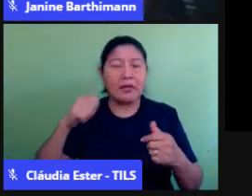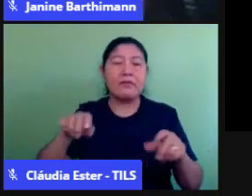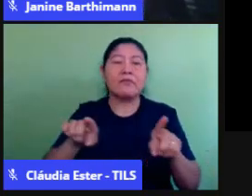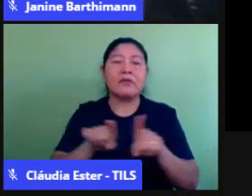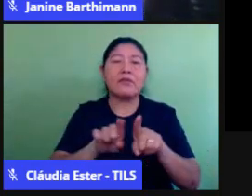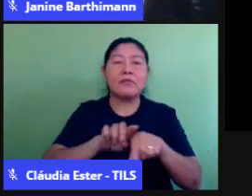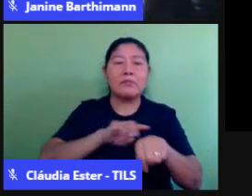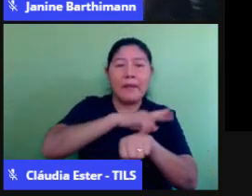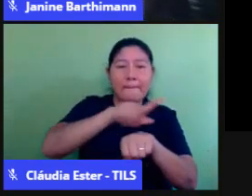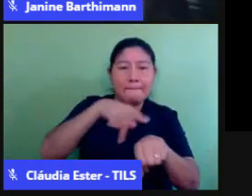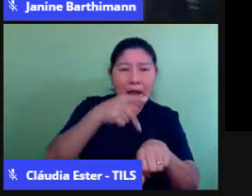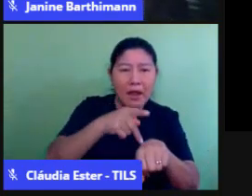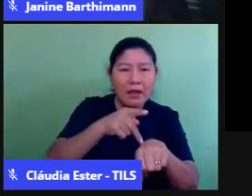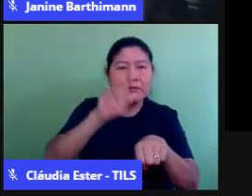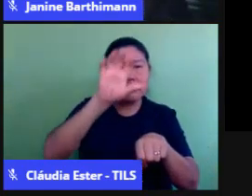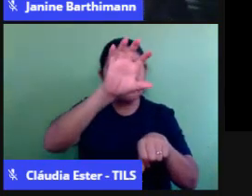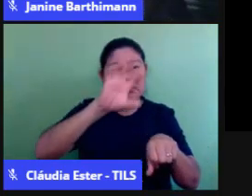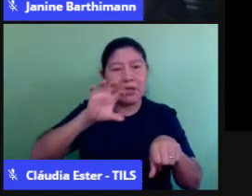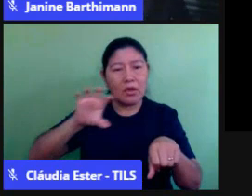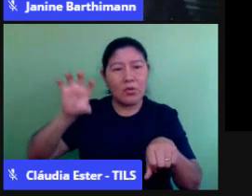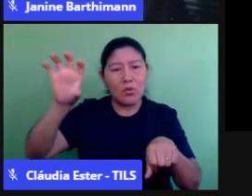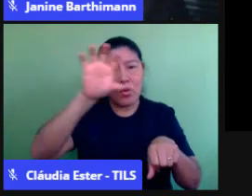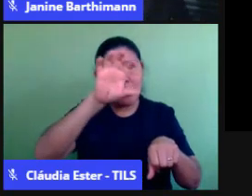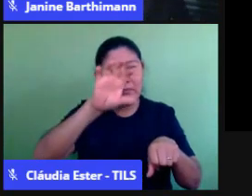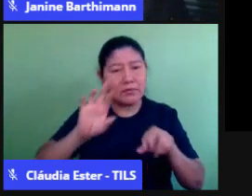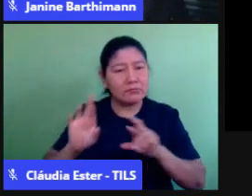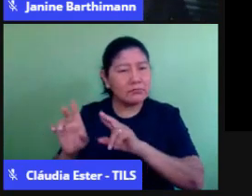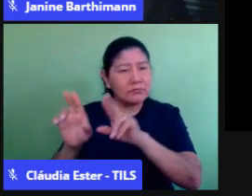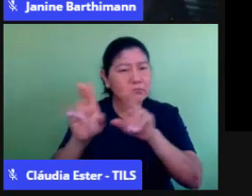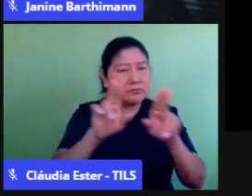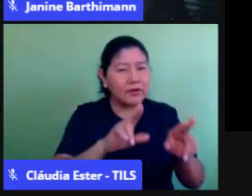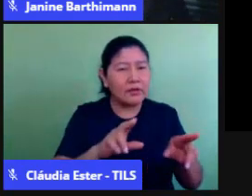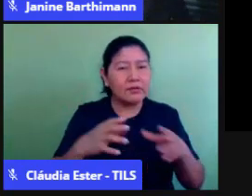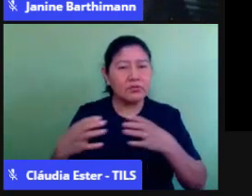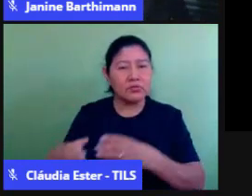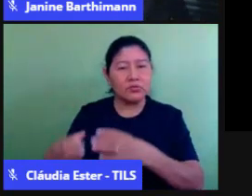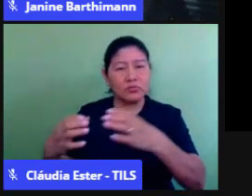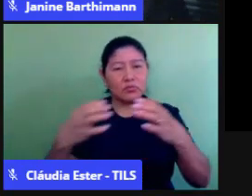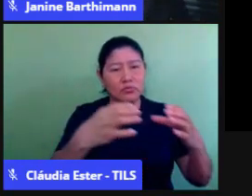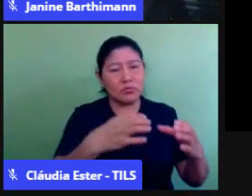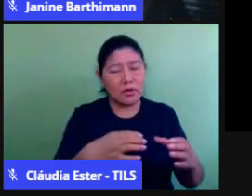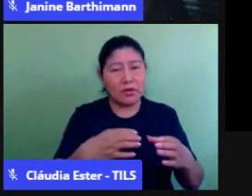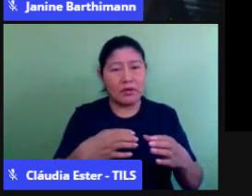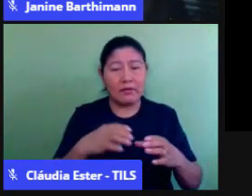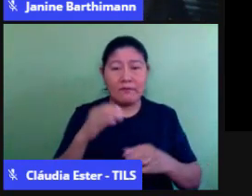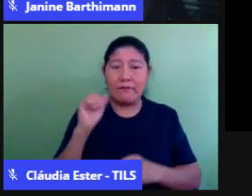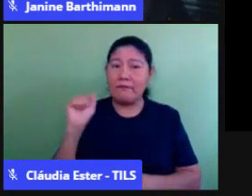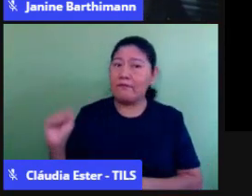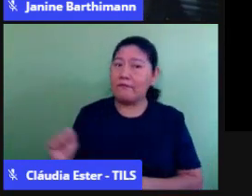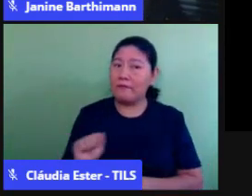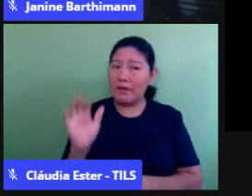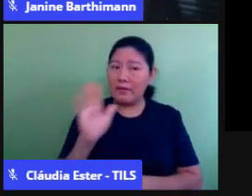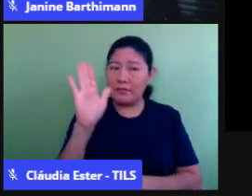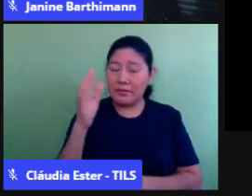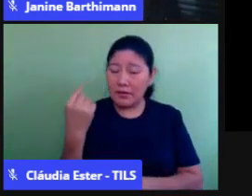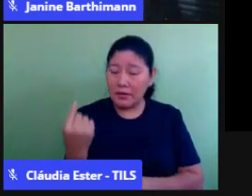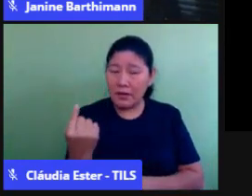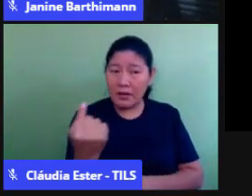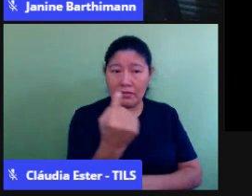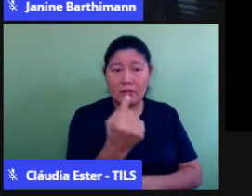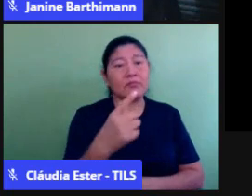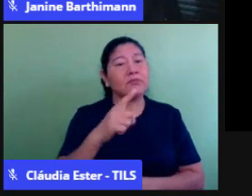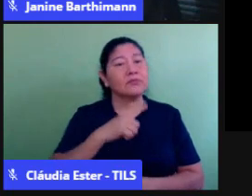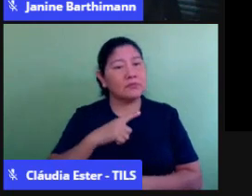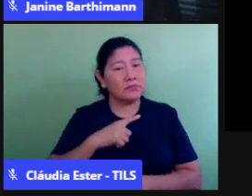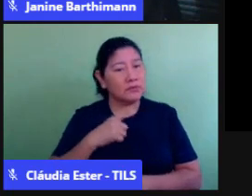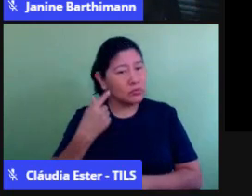latino-americanas, europeias, asiáticas, etc., valorizando o que é próprio em cada uma delas e a sua